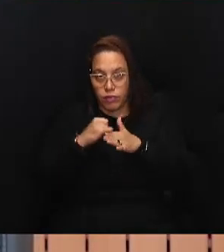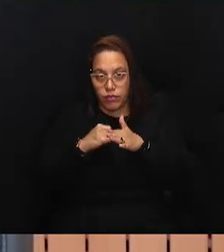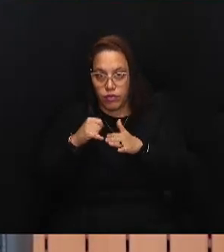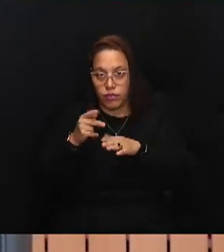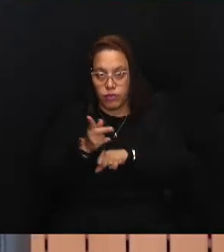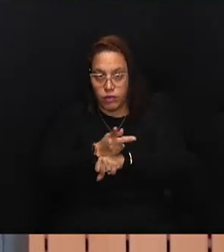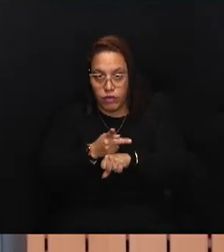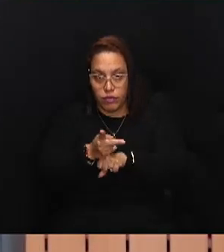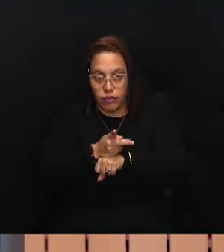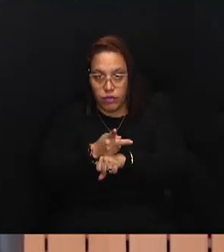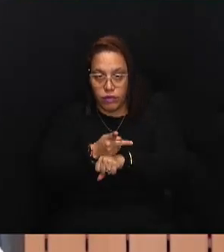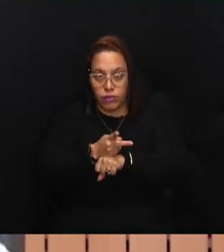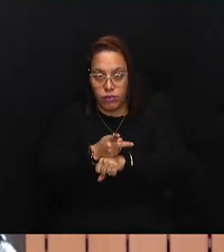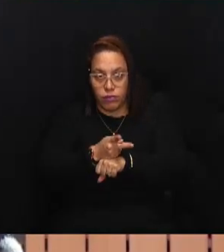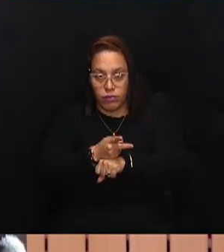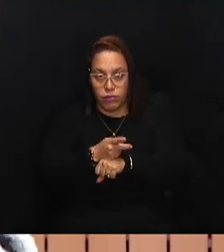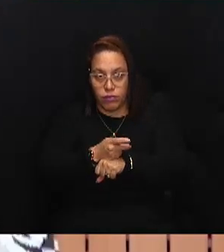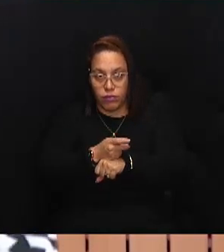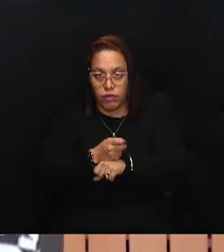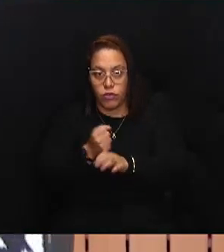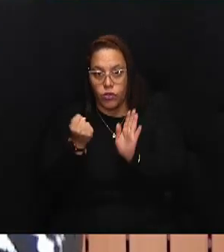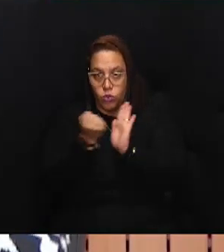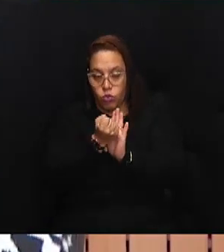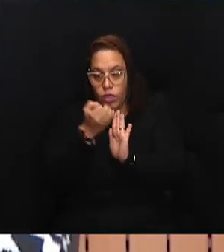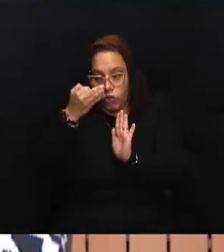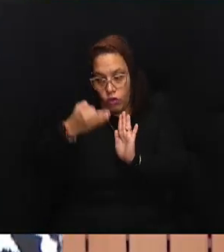procure a instituição que está devidamente com selo.